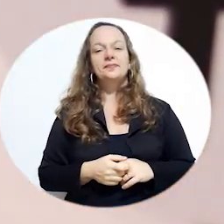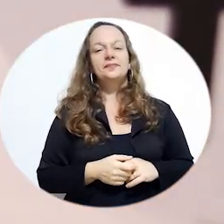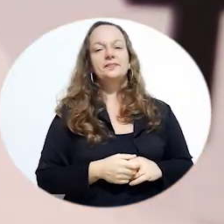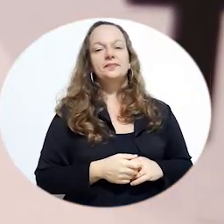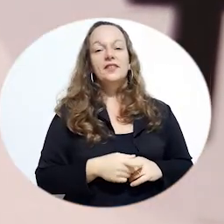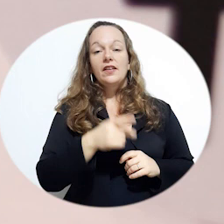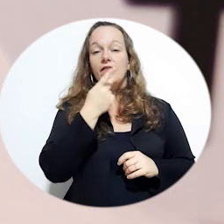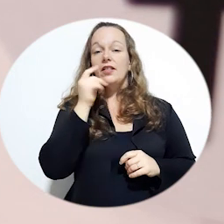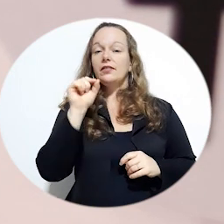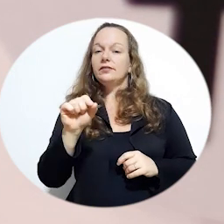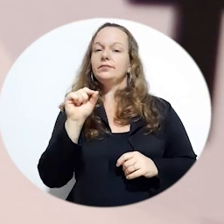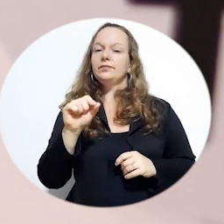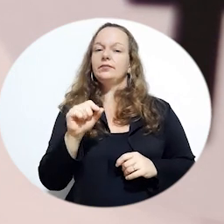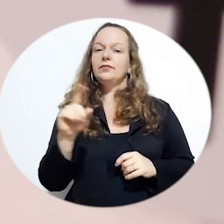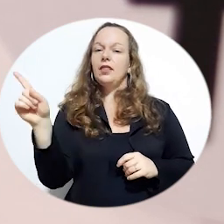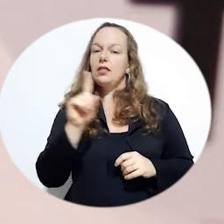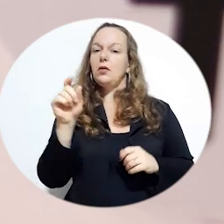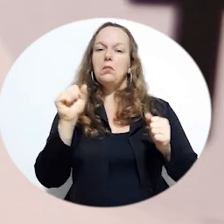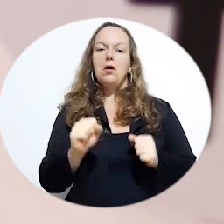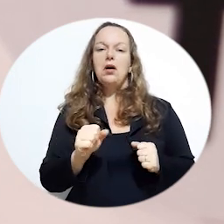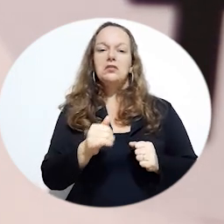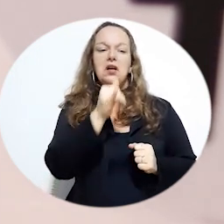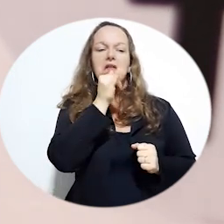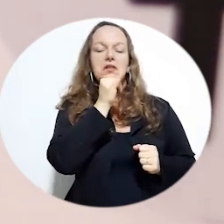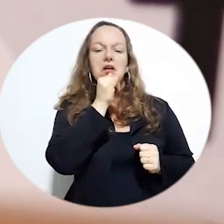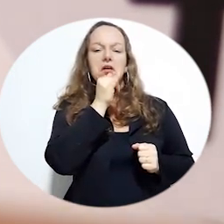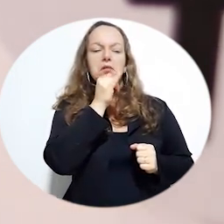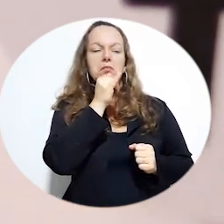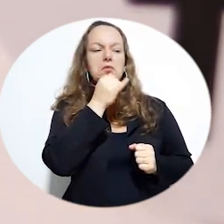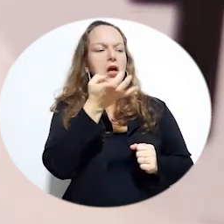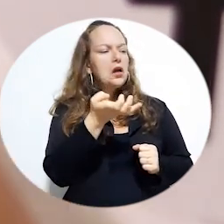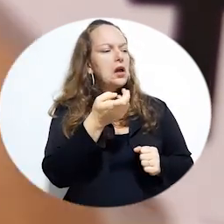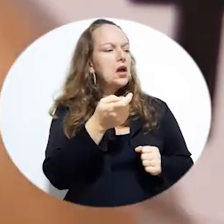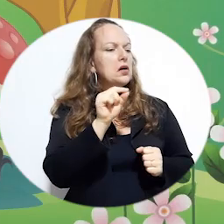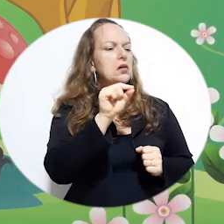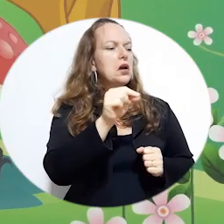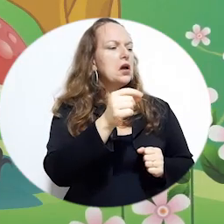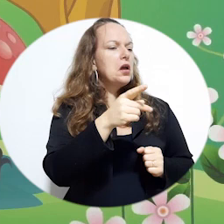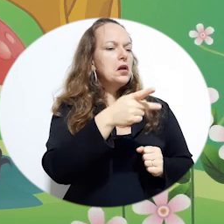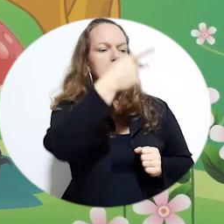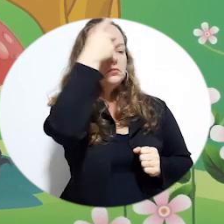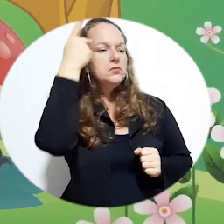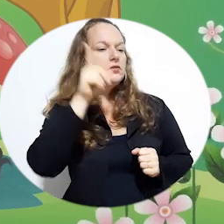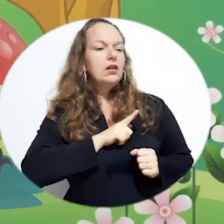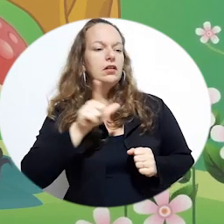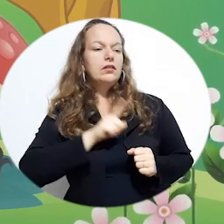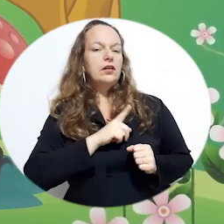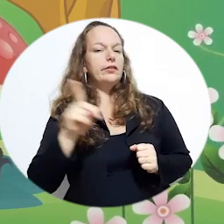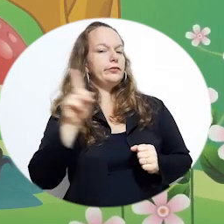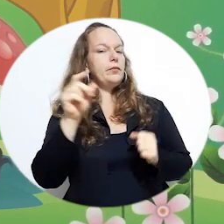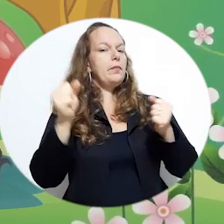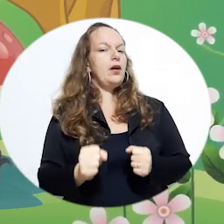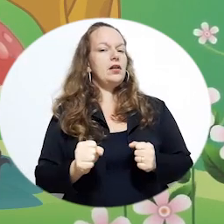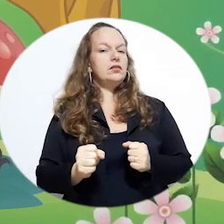10, diz: não cobicem o que é dos outros. Mas Tia Rai,